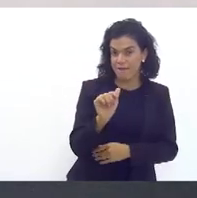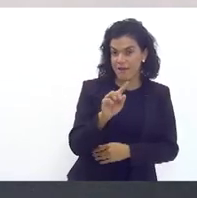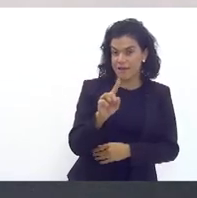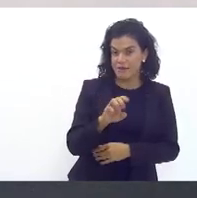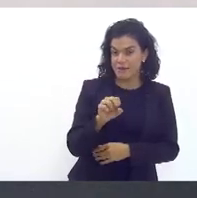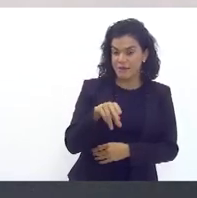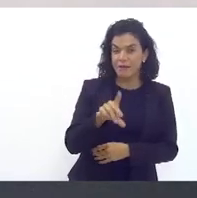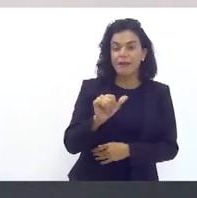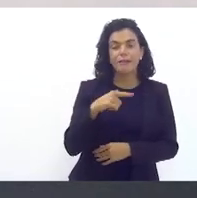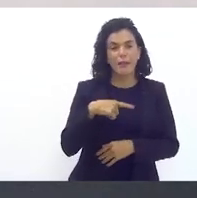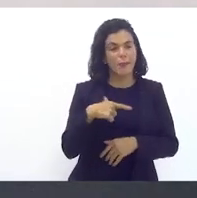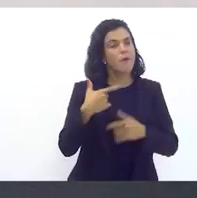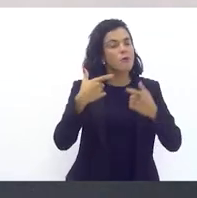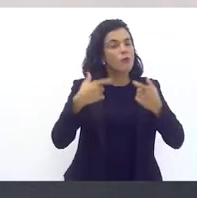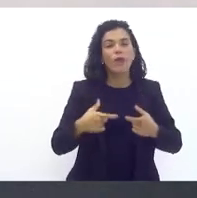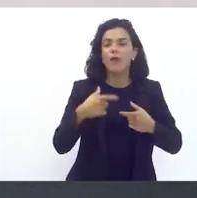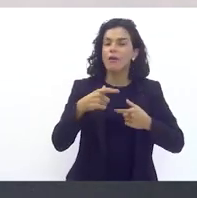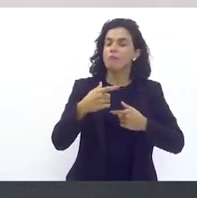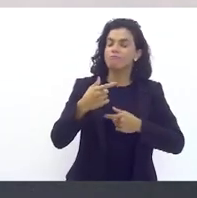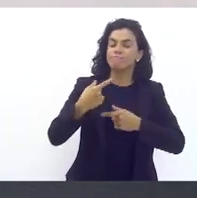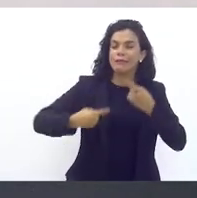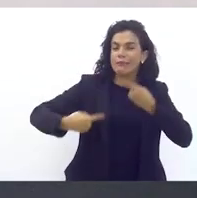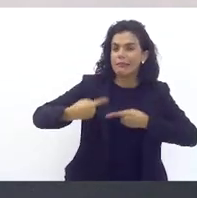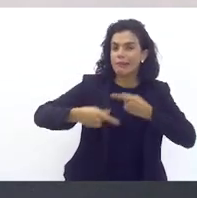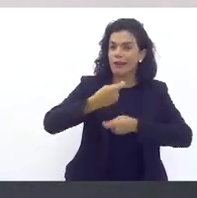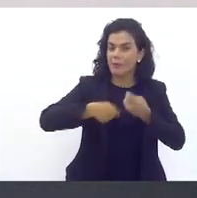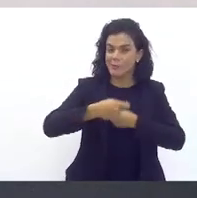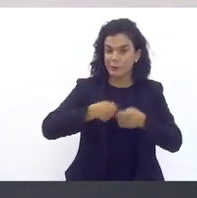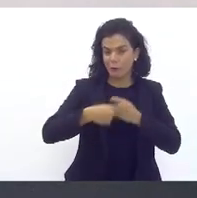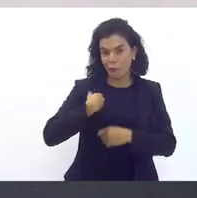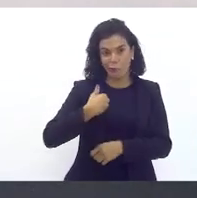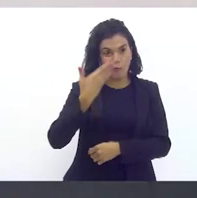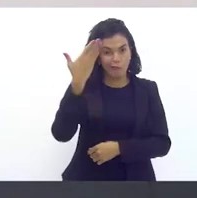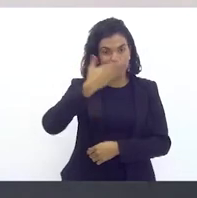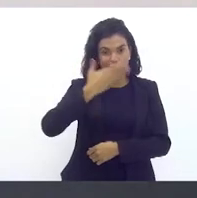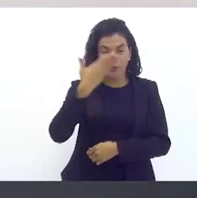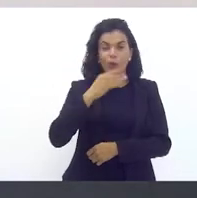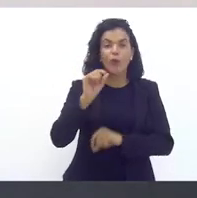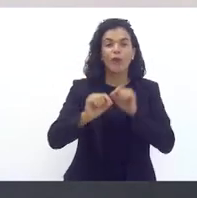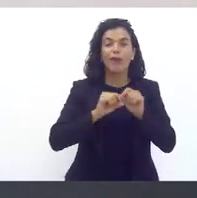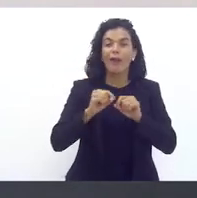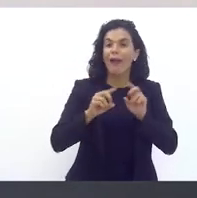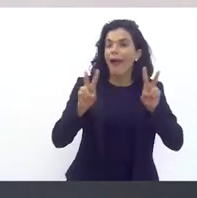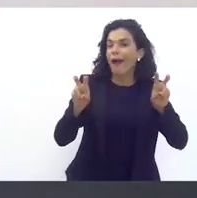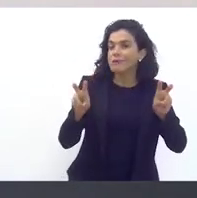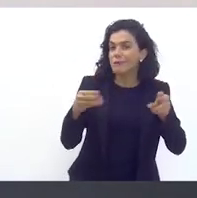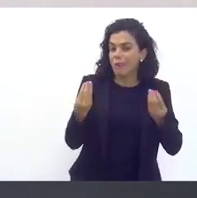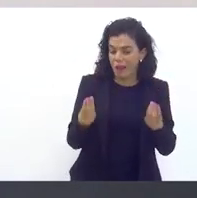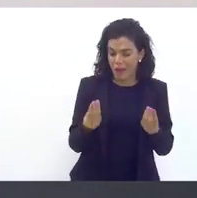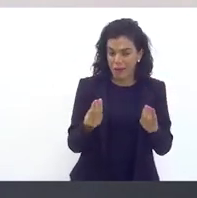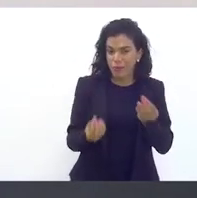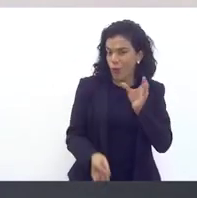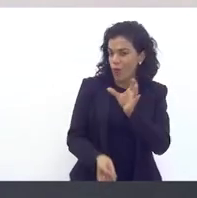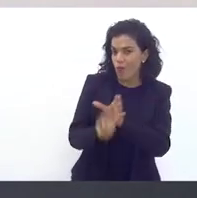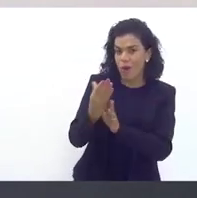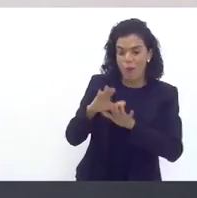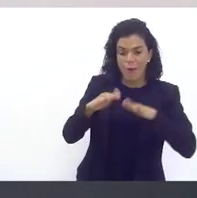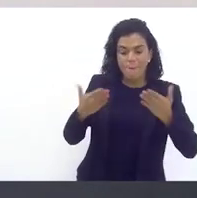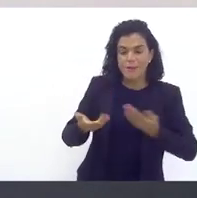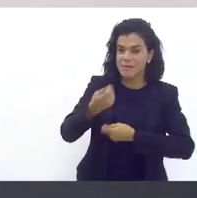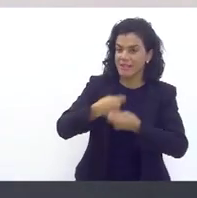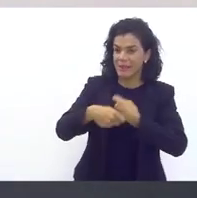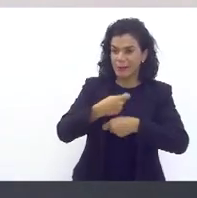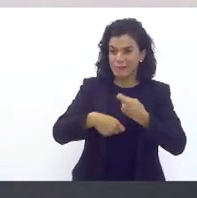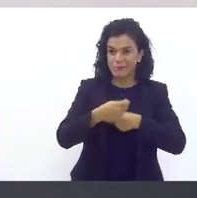de negociação efetivada. Então, eu não vejo motivo para não acontecer a mesa de negociação. E eu